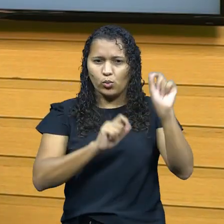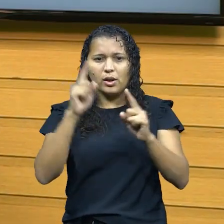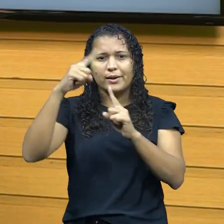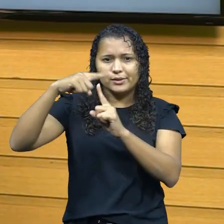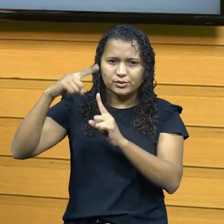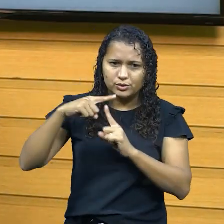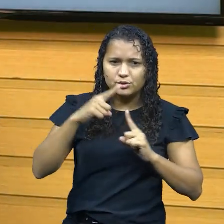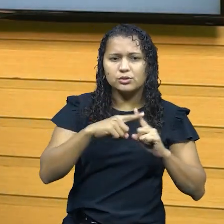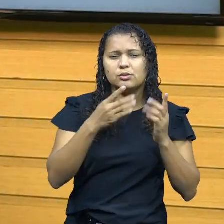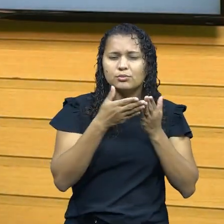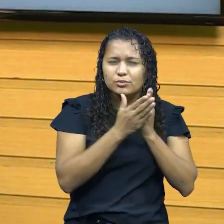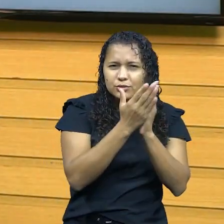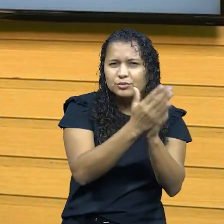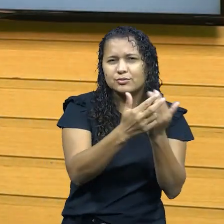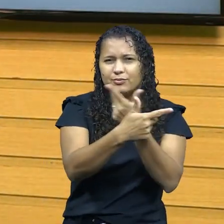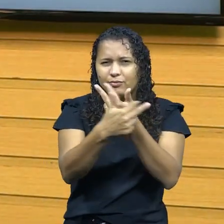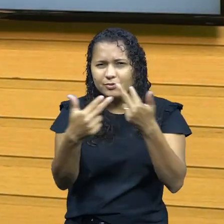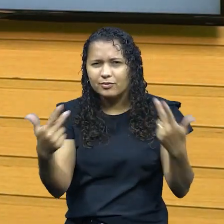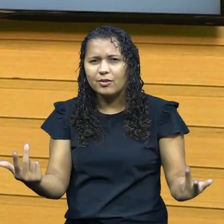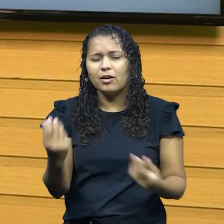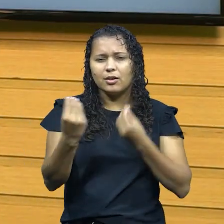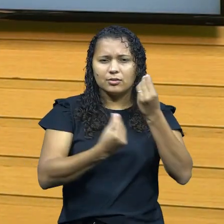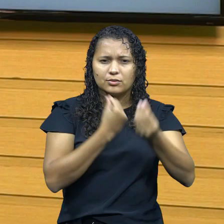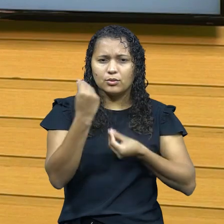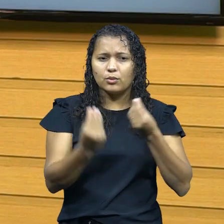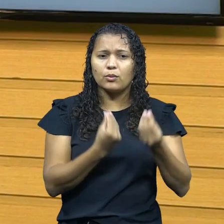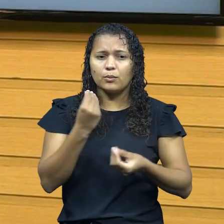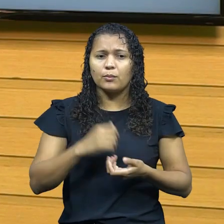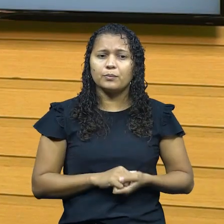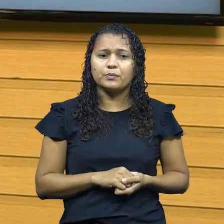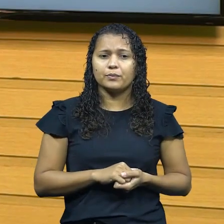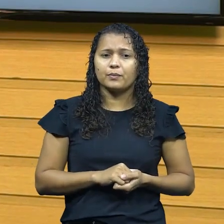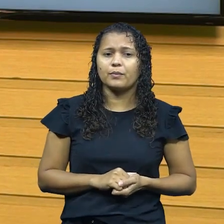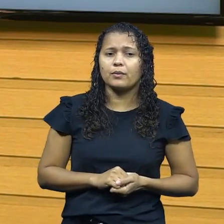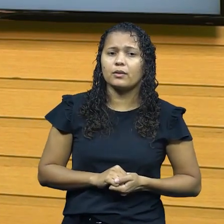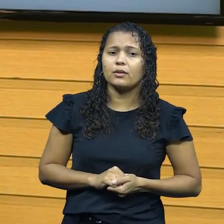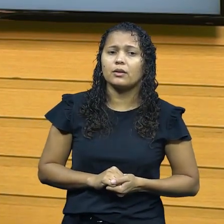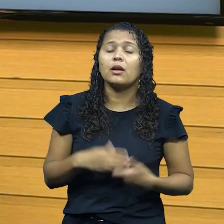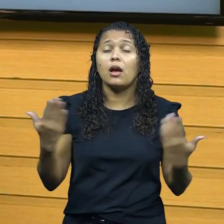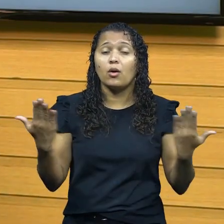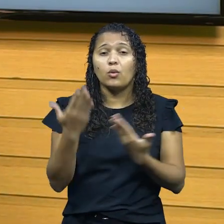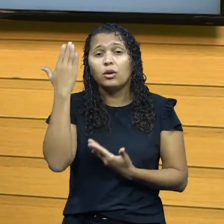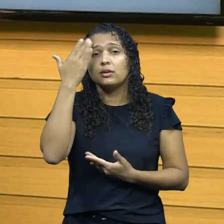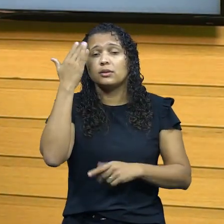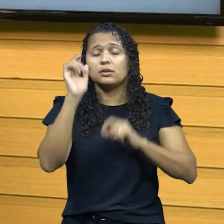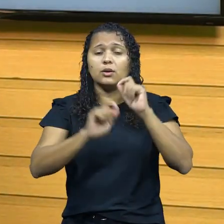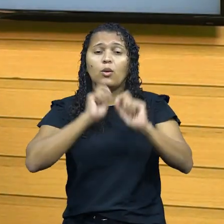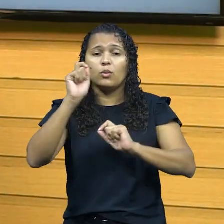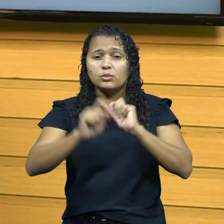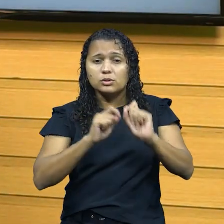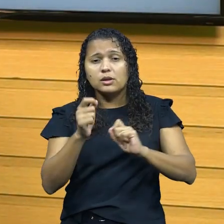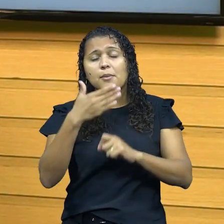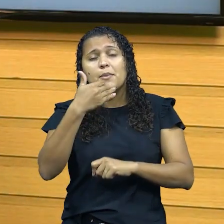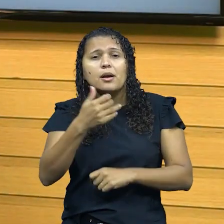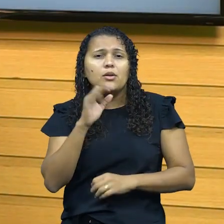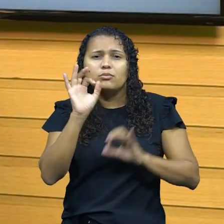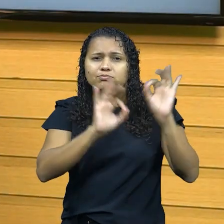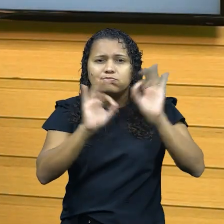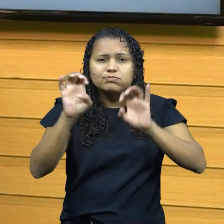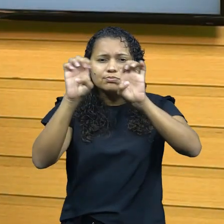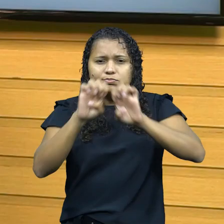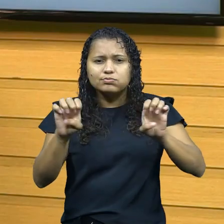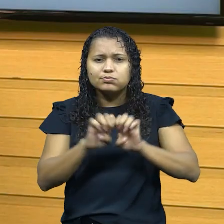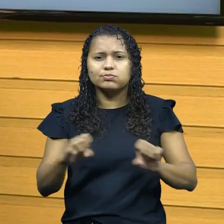qual é o tipo de porto, qual é o tipo de gestão que nós temos o Landlord Port, agora a gente vai entender melhor como é que funciona